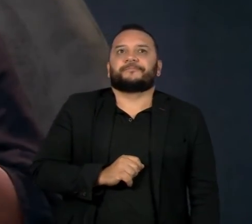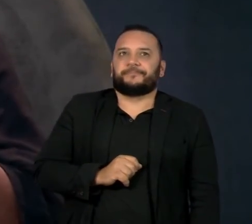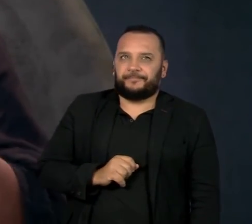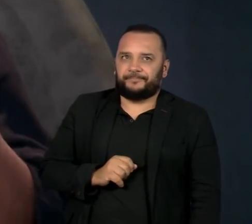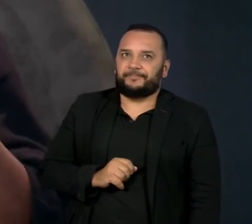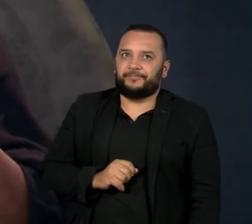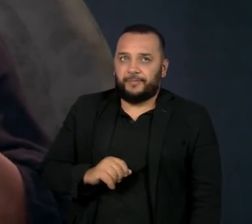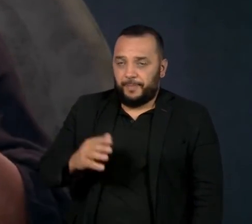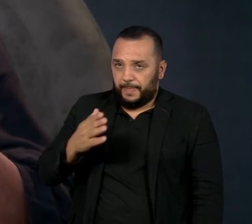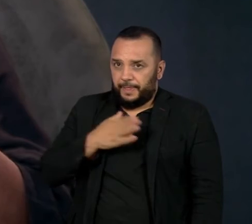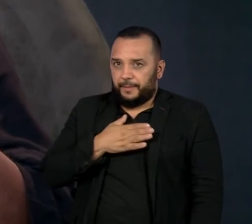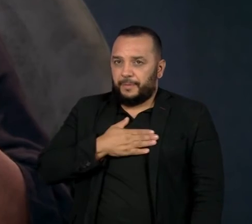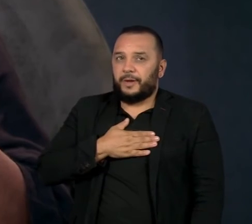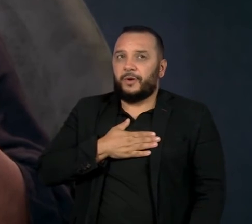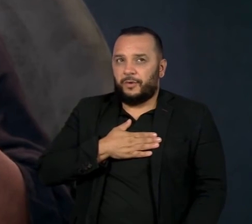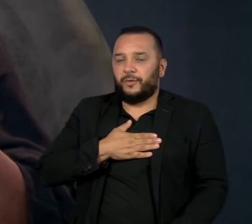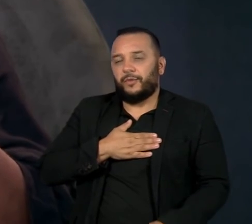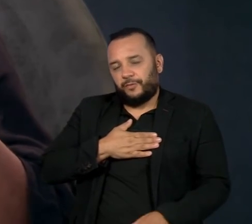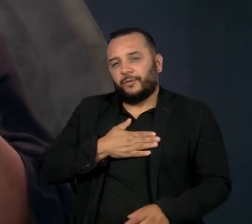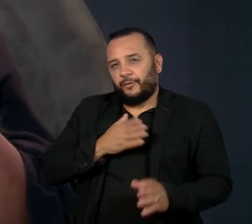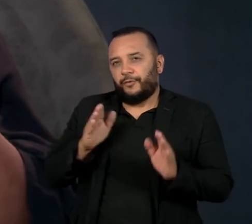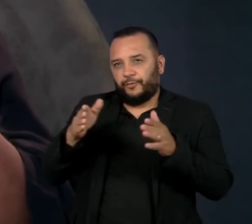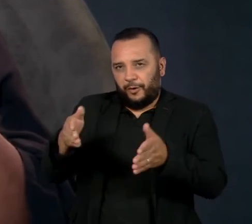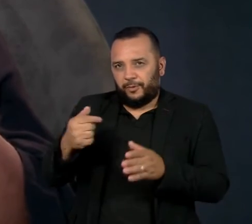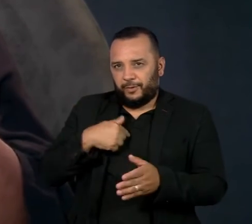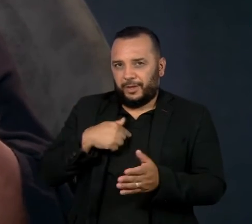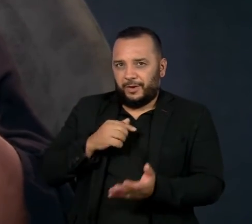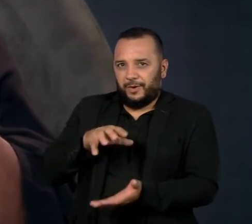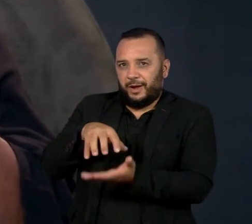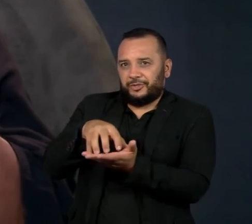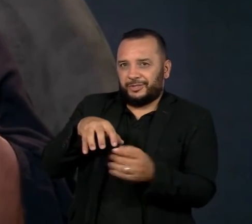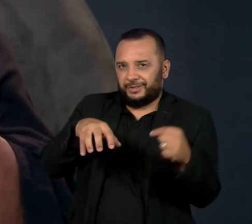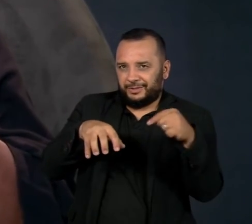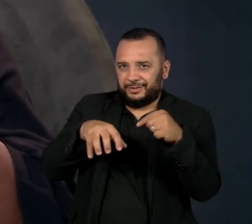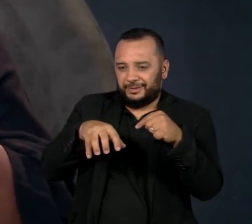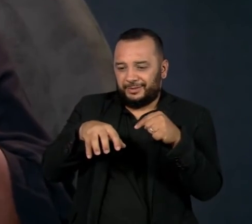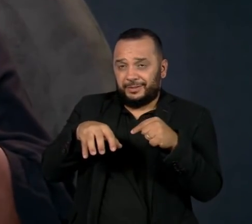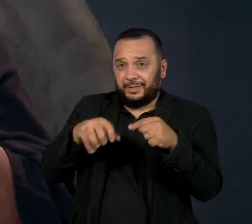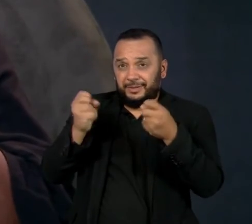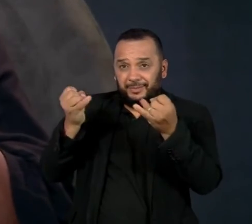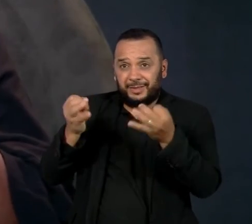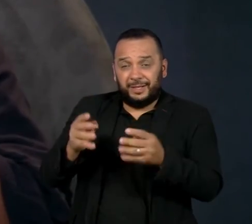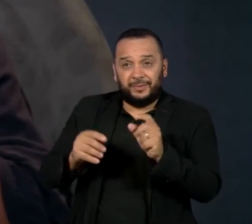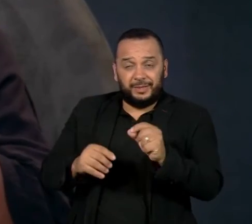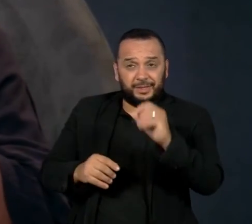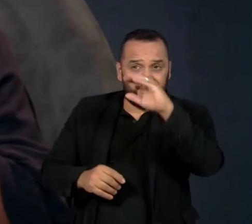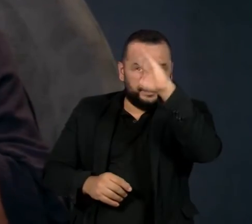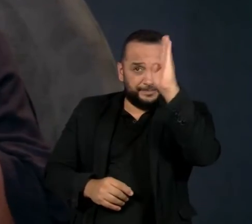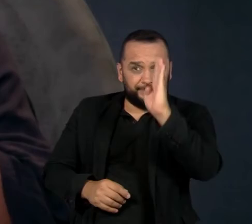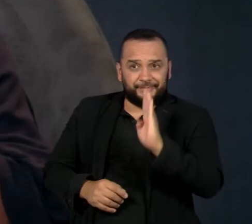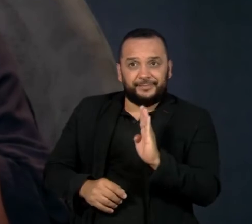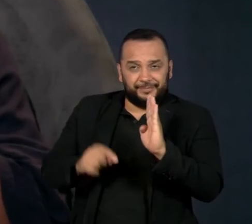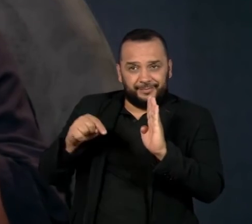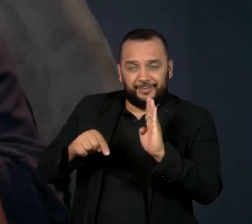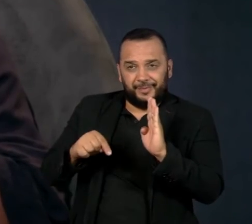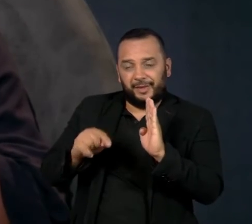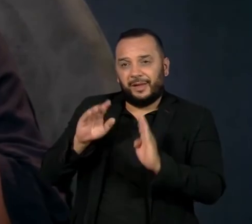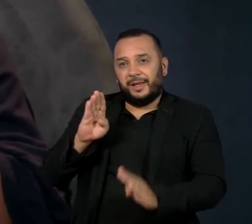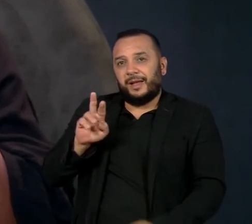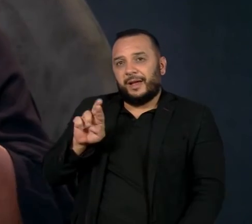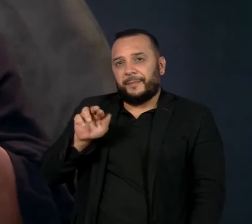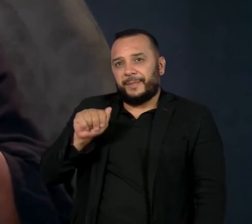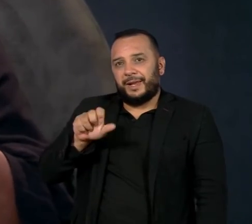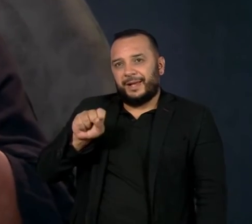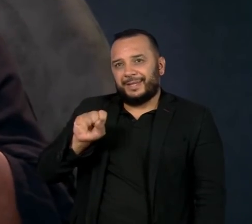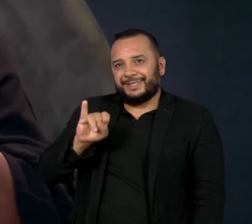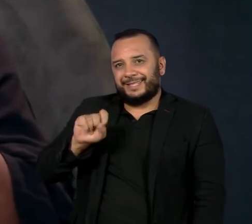Novamente, o meu foco como agência agora é que quando a gente estiver falando sobre brasilidade, a gente precisa estar falando sobre